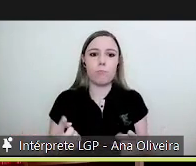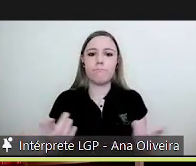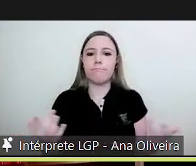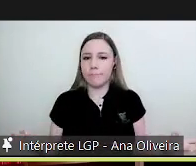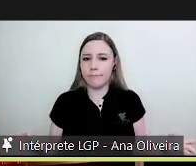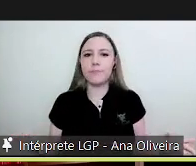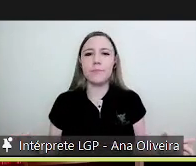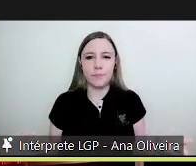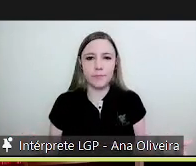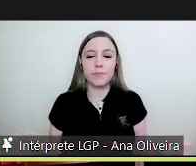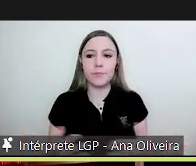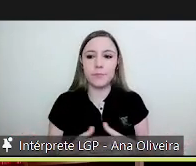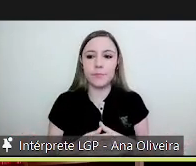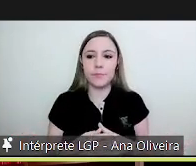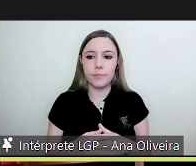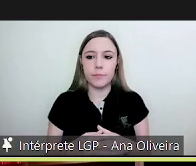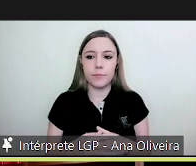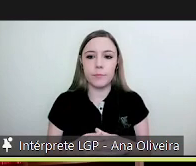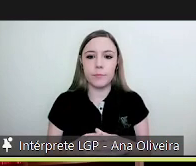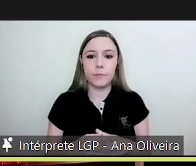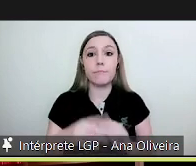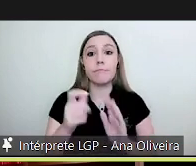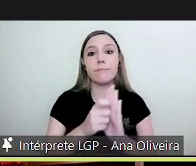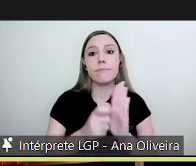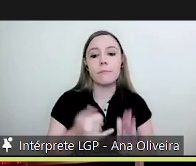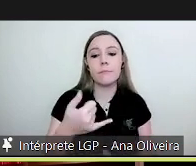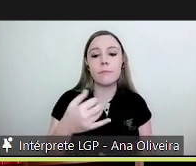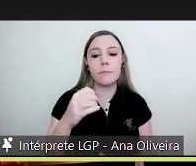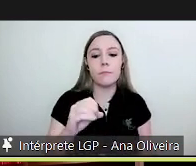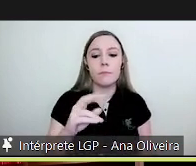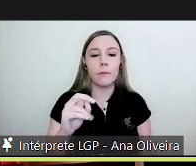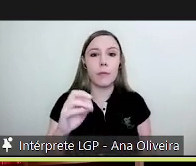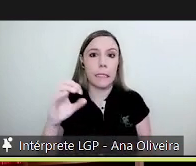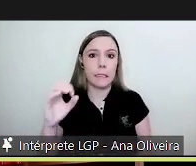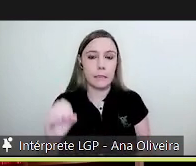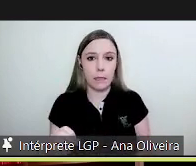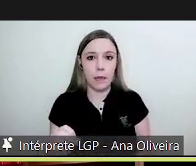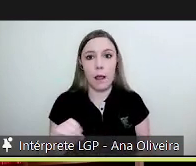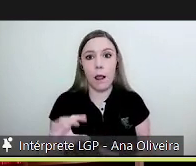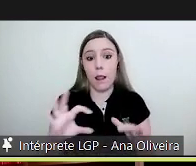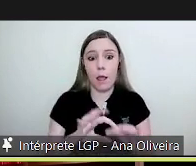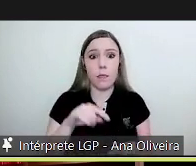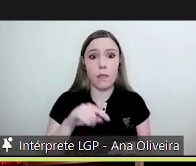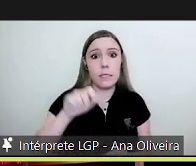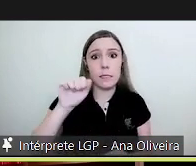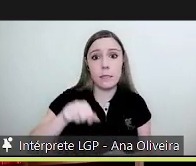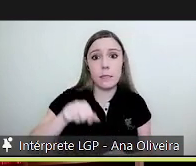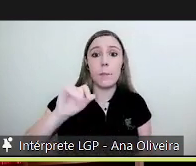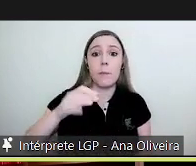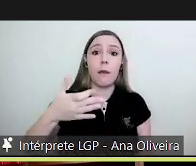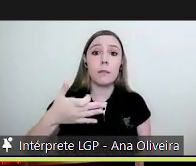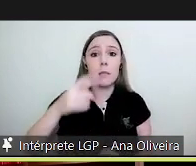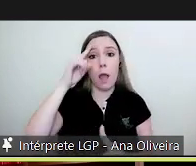trata a Agenda 2030 e estes 17 Objetivos de Desenvolvimento